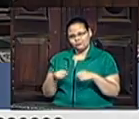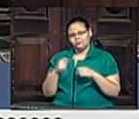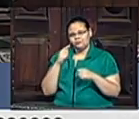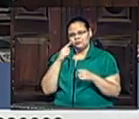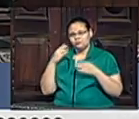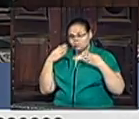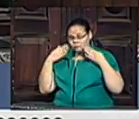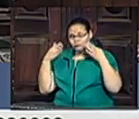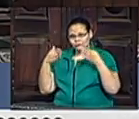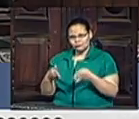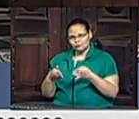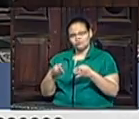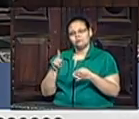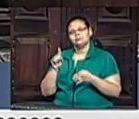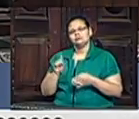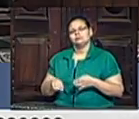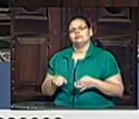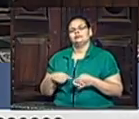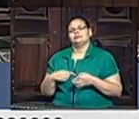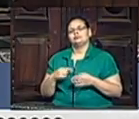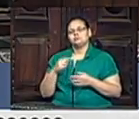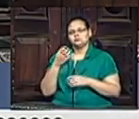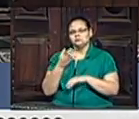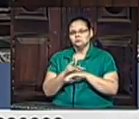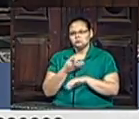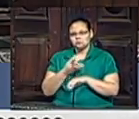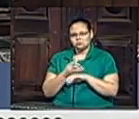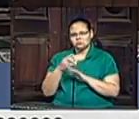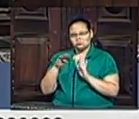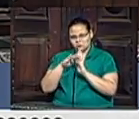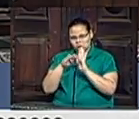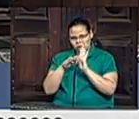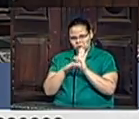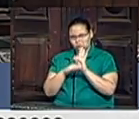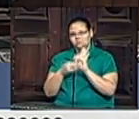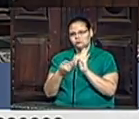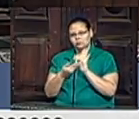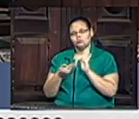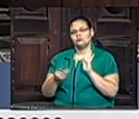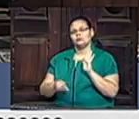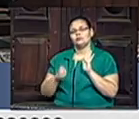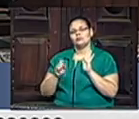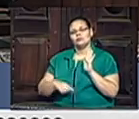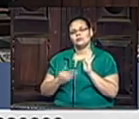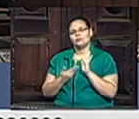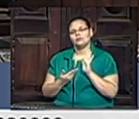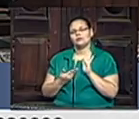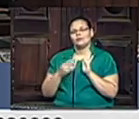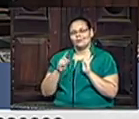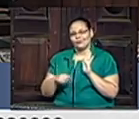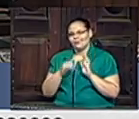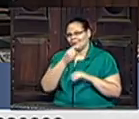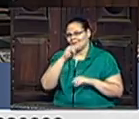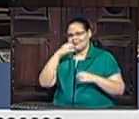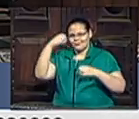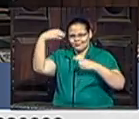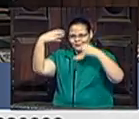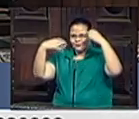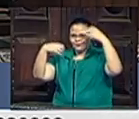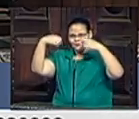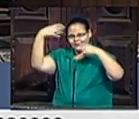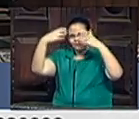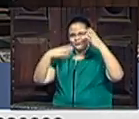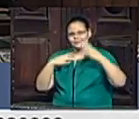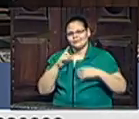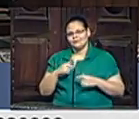foco, inclusive nesta matéria, que é o objeto específico da discussão, de tributar a questão da energia elétrica contra os mais pobres,